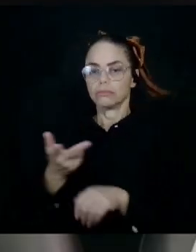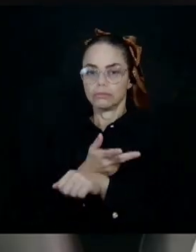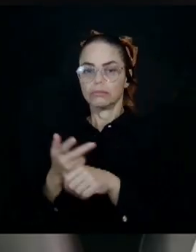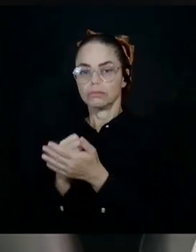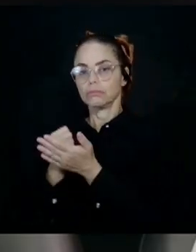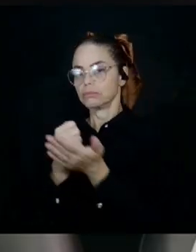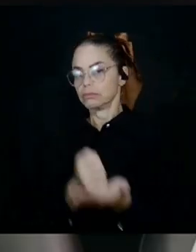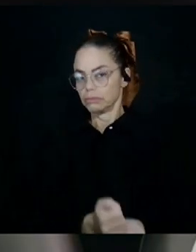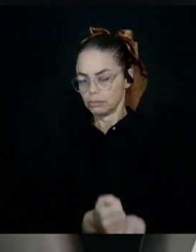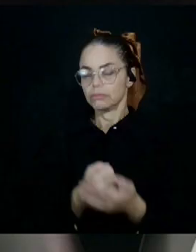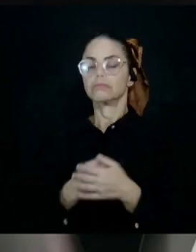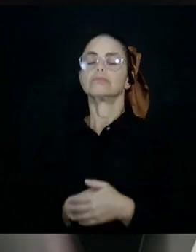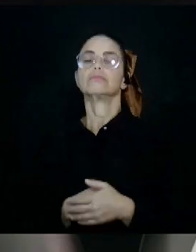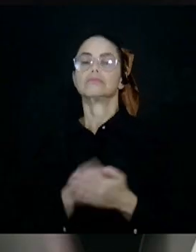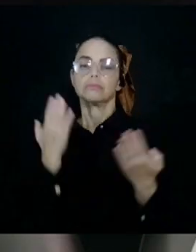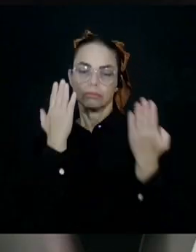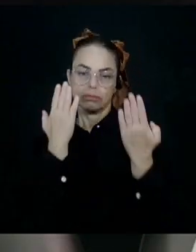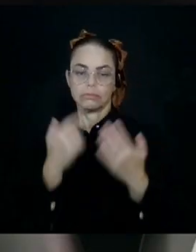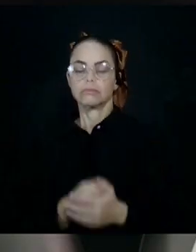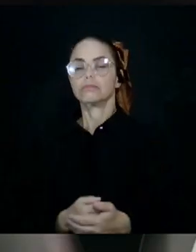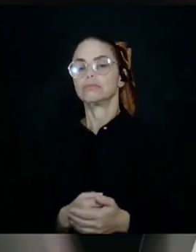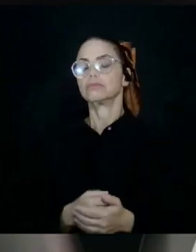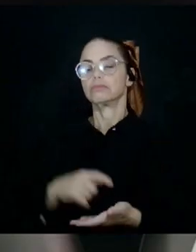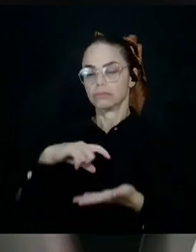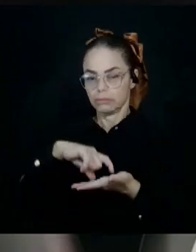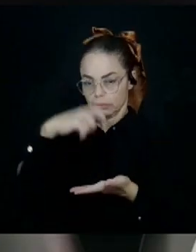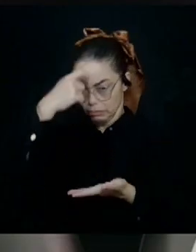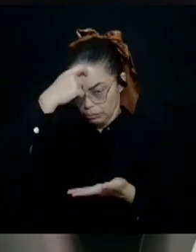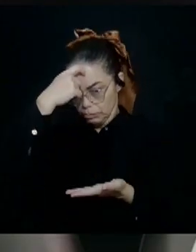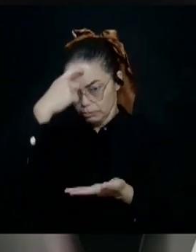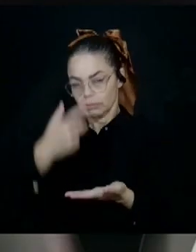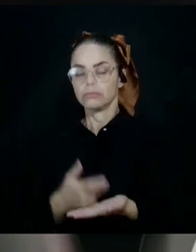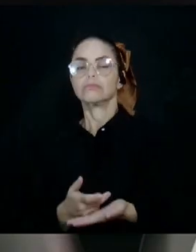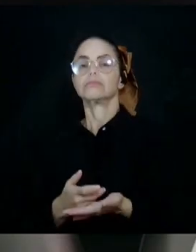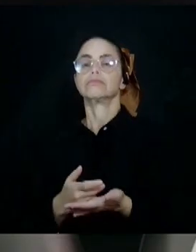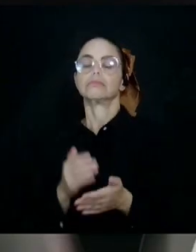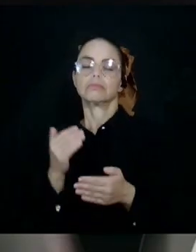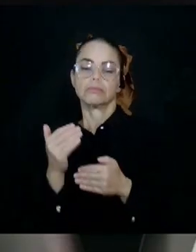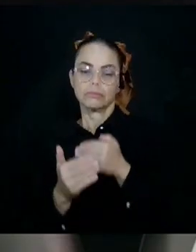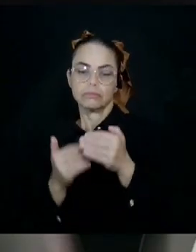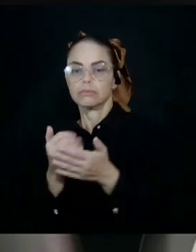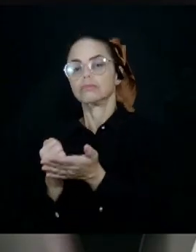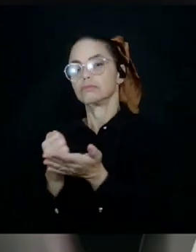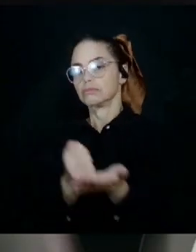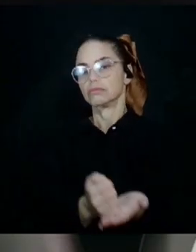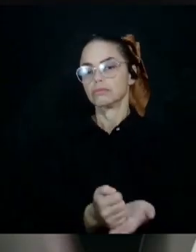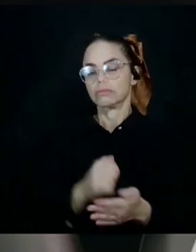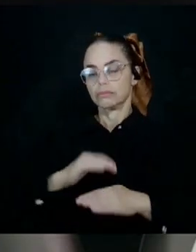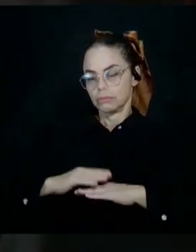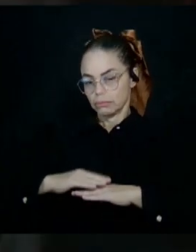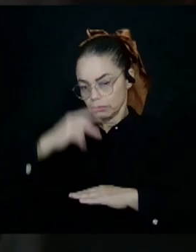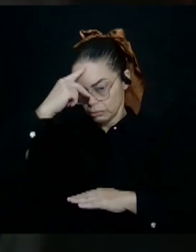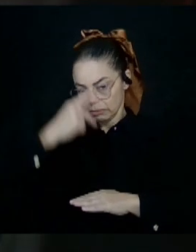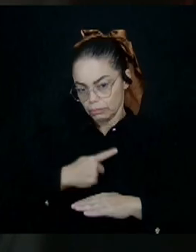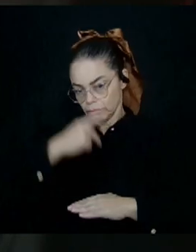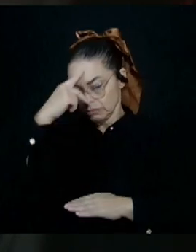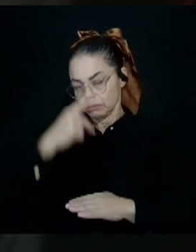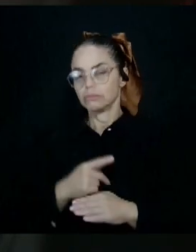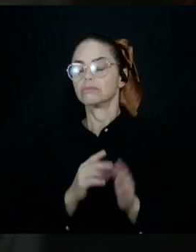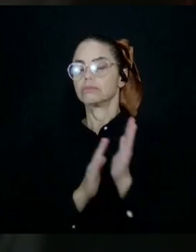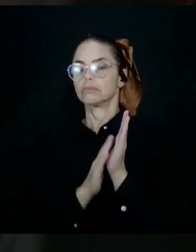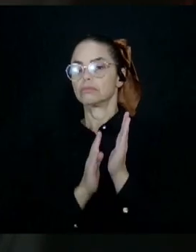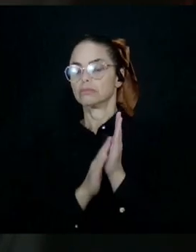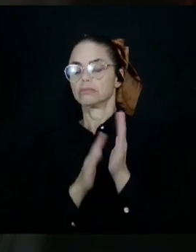Sim. psicólogos, psicanalistas que te ajudam nesse caminho de autoconhecimento. Muito bem. E aí a gente segue